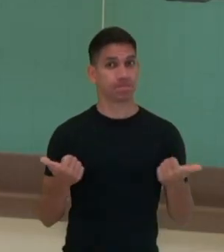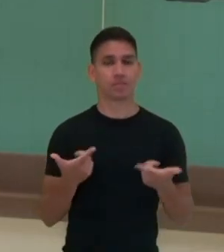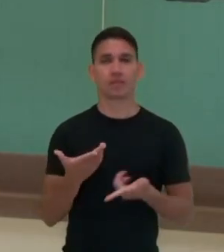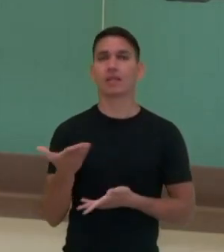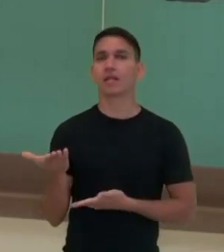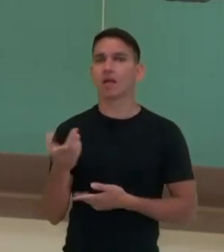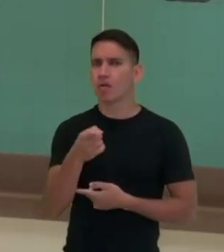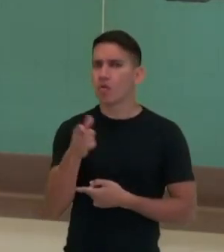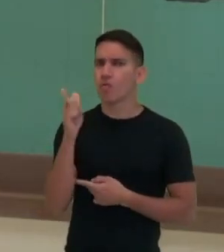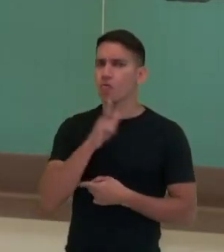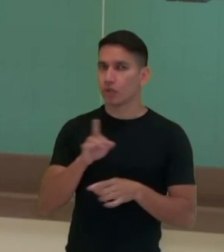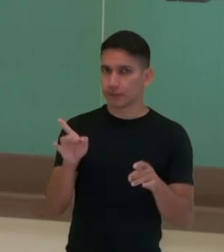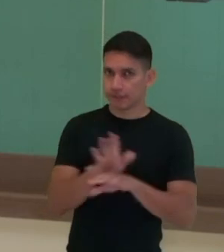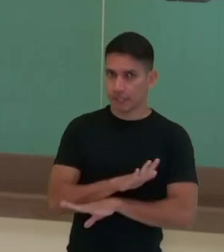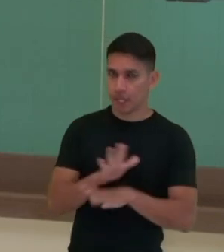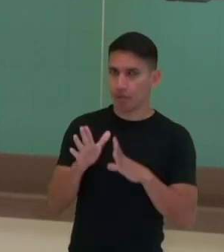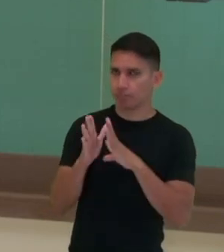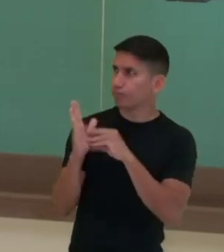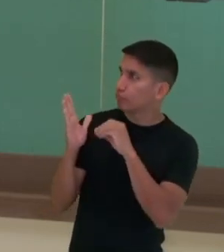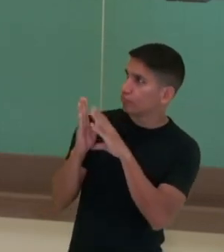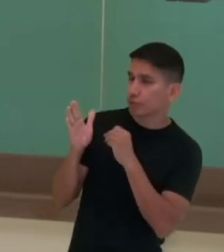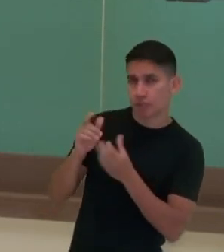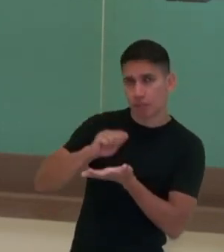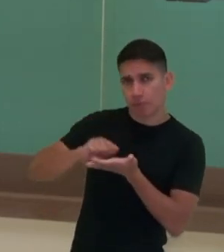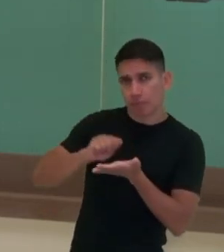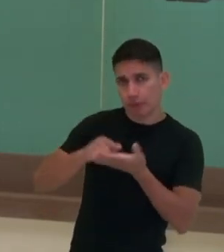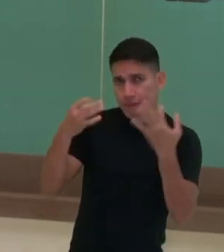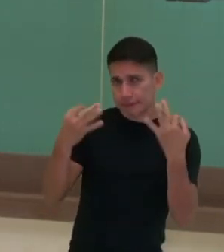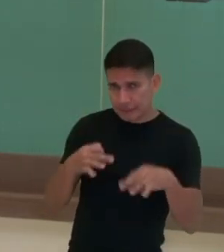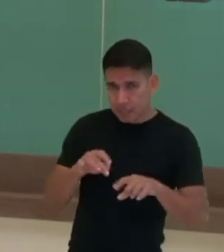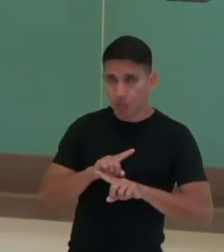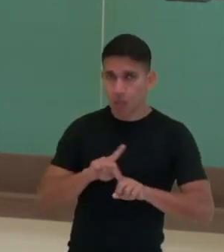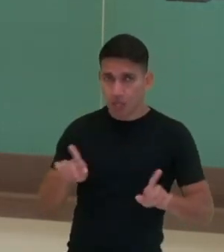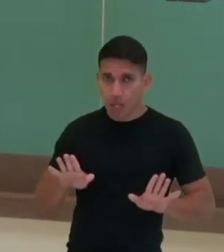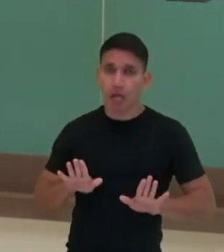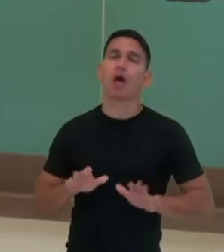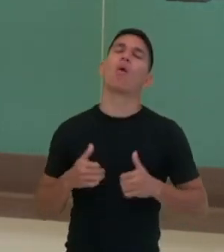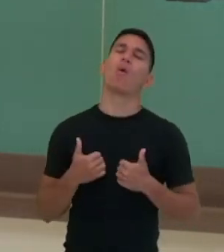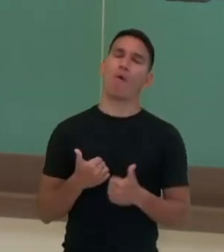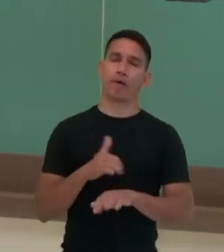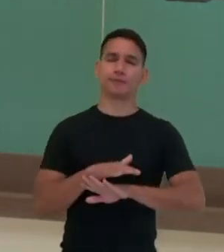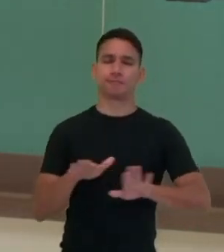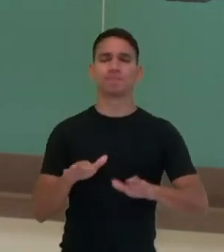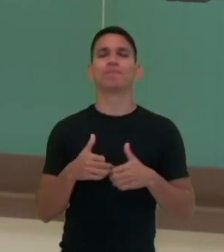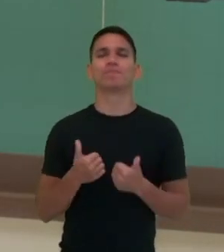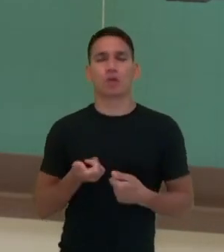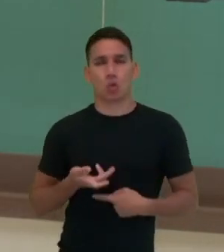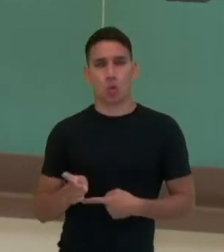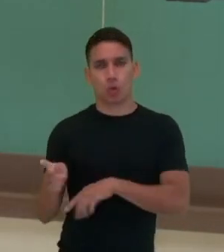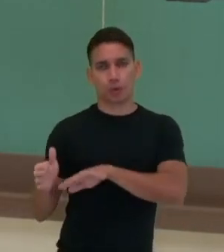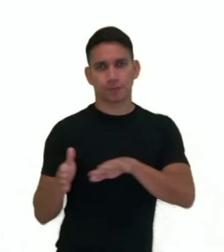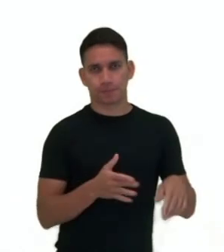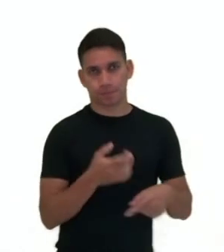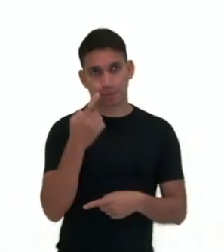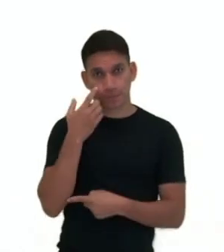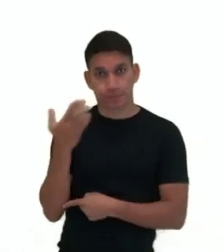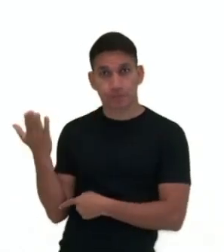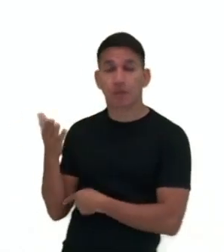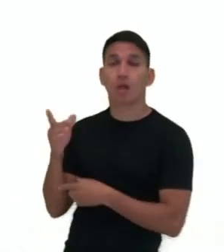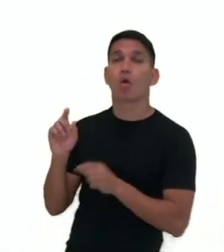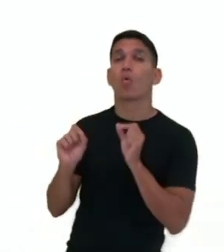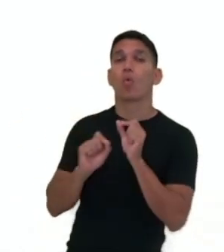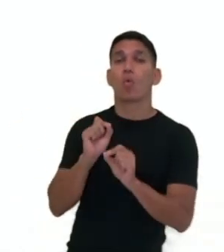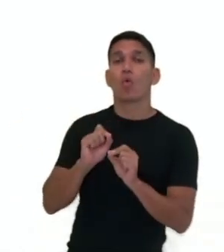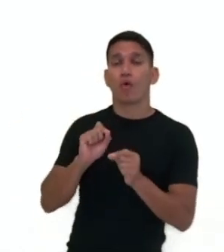Bacana. E aí, vocês conseguiram anotar? Perfeito. Vamos então seguir? Olha lá, então para uma